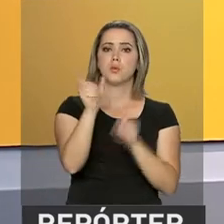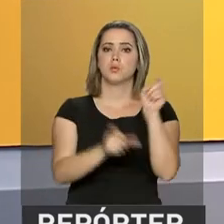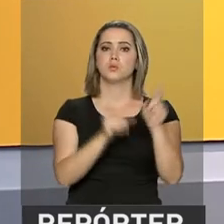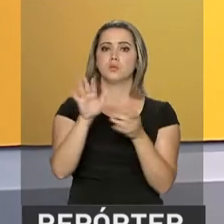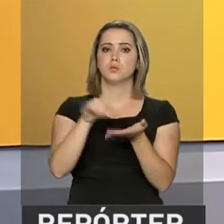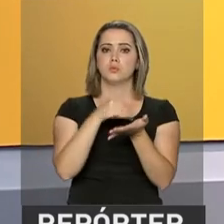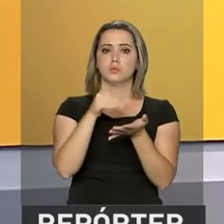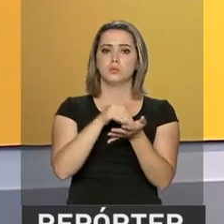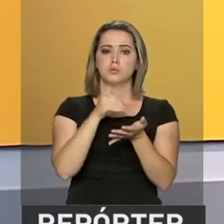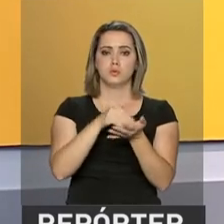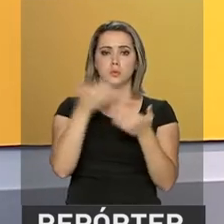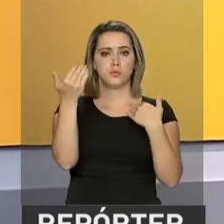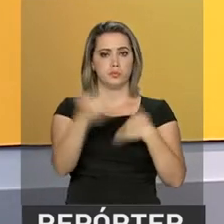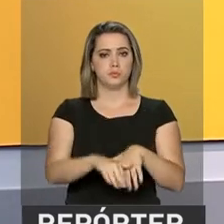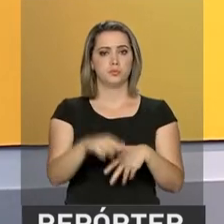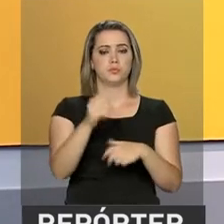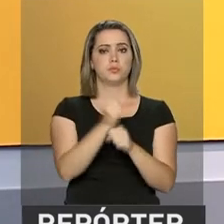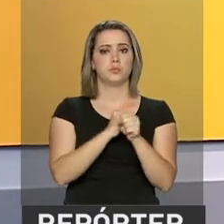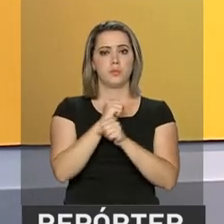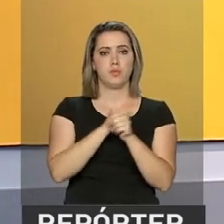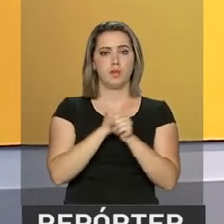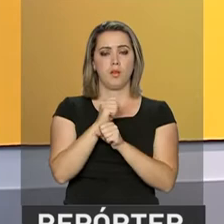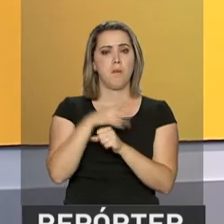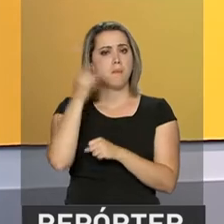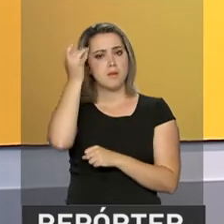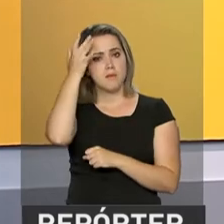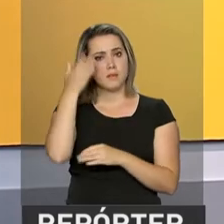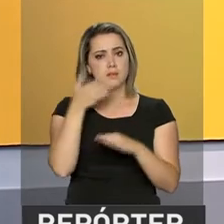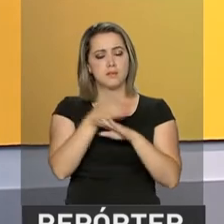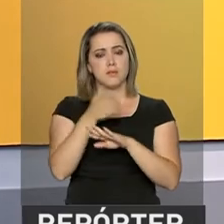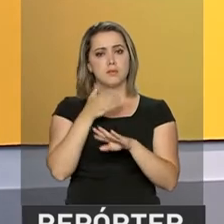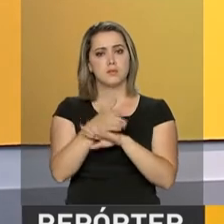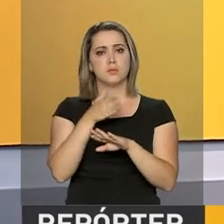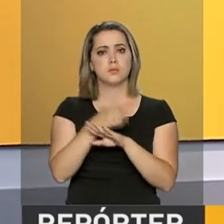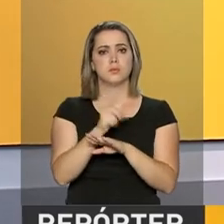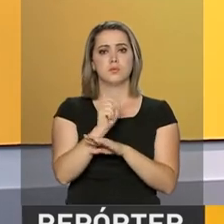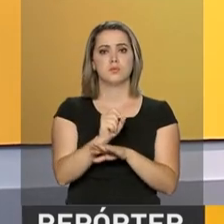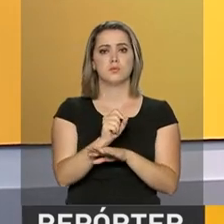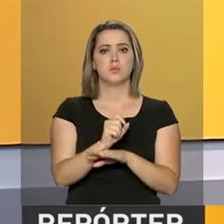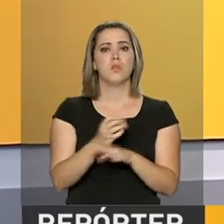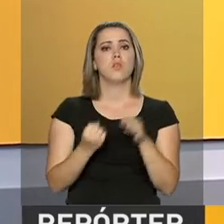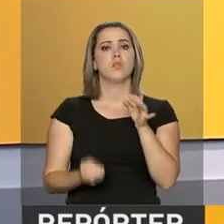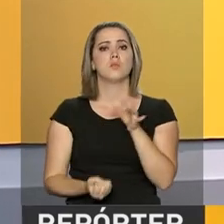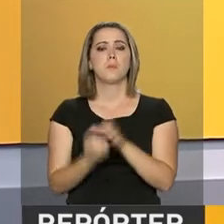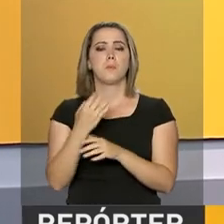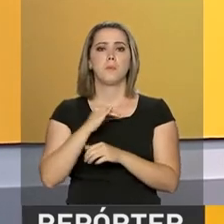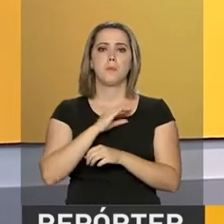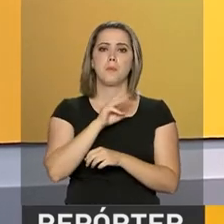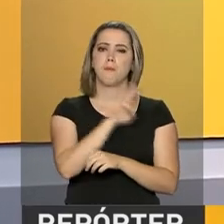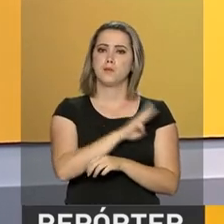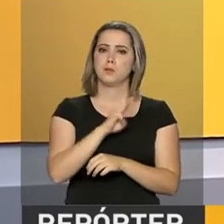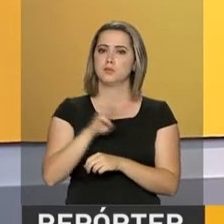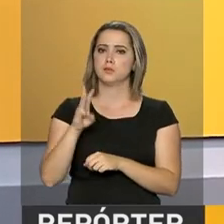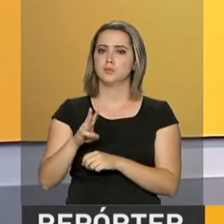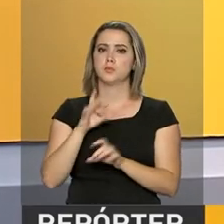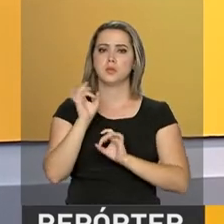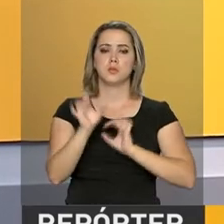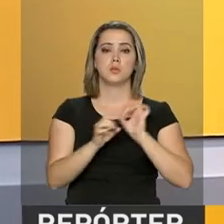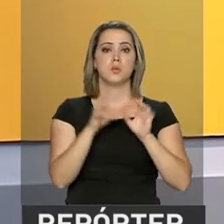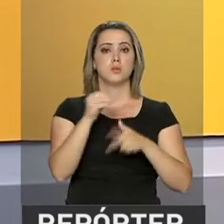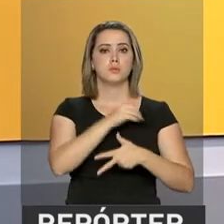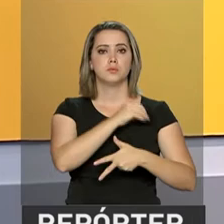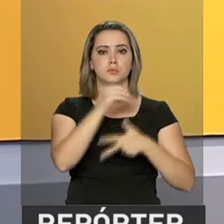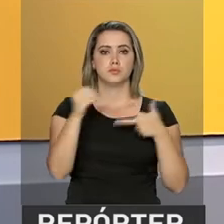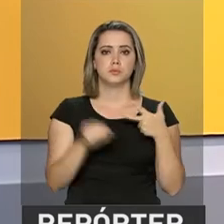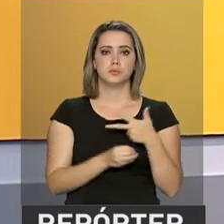se inscrevam para as provas deste ano. Para facilitar o acesso aos interessados, foi criado um site especial sobre